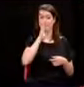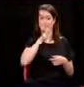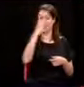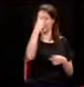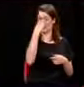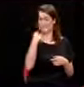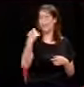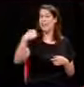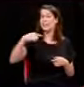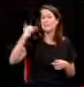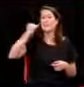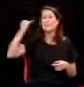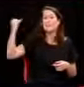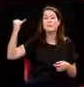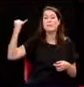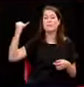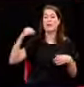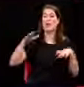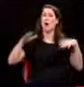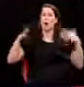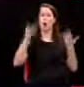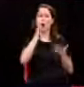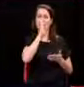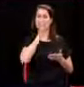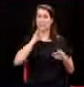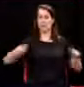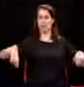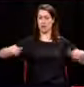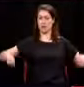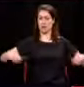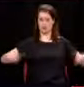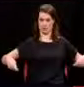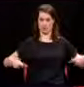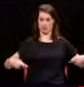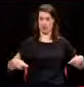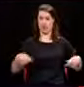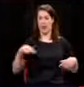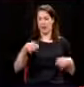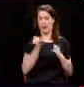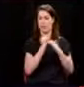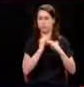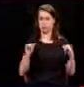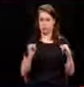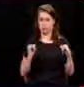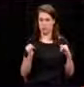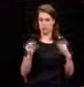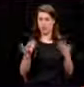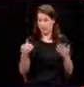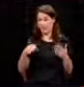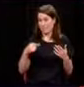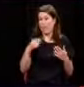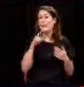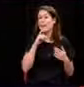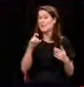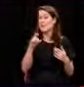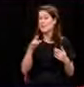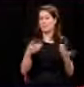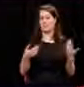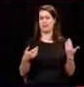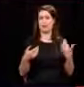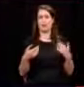anda a quem, portanto, está em cadeira de rodas, impossibilidade de andar. Mas o que se nota é que vai existindo aos poucos essa preocupação,